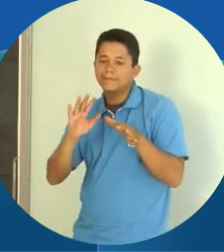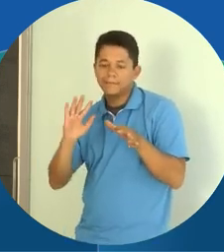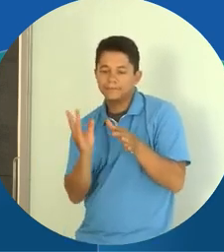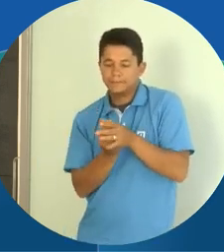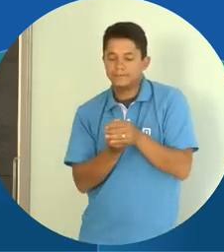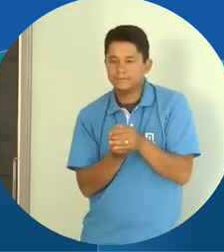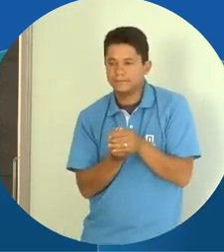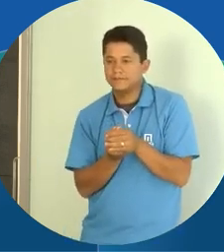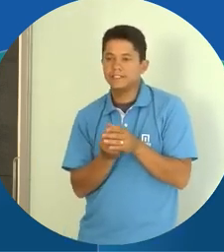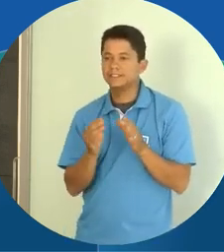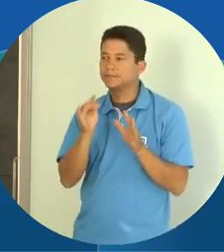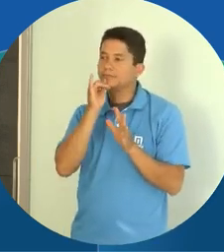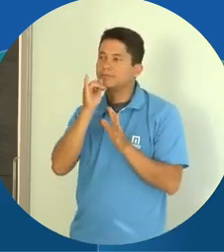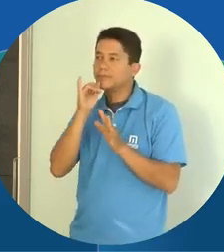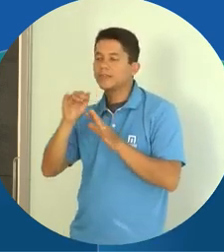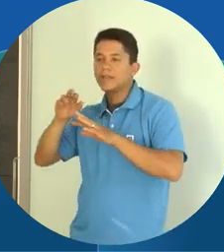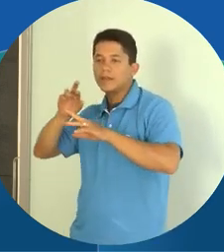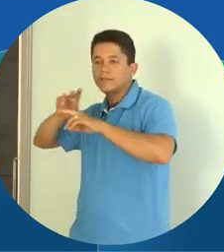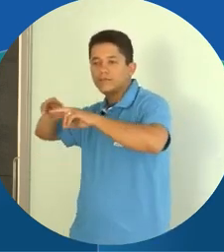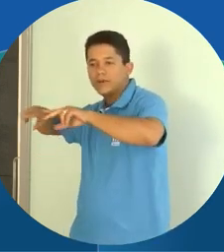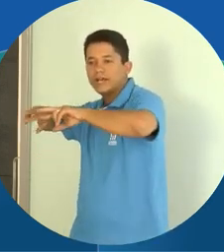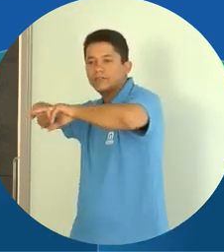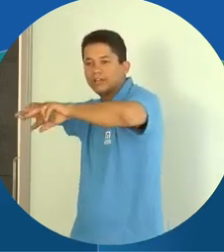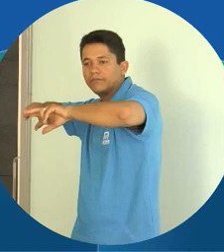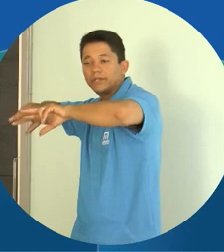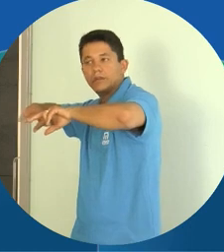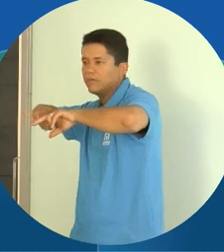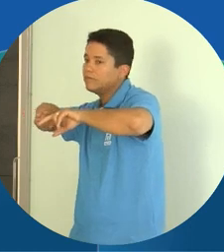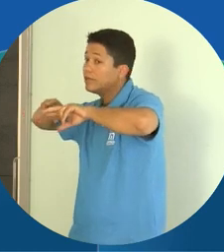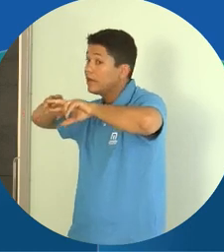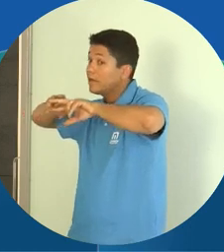de projetar e utilizar a estaca